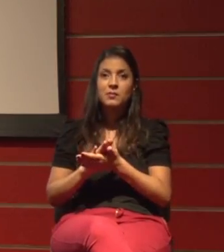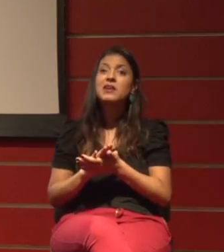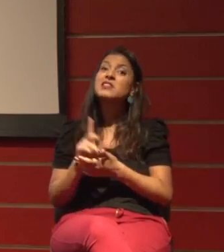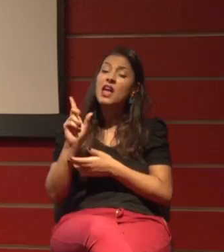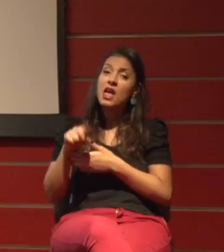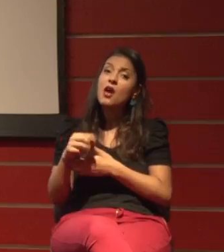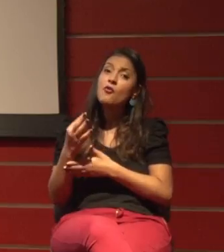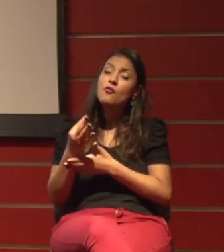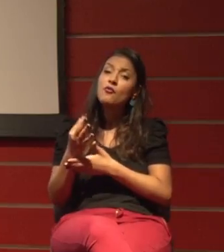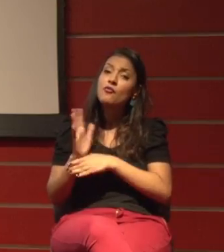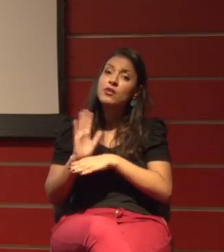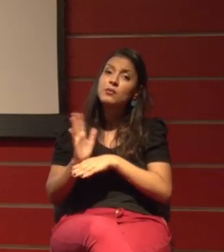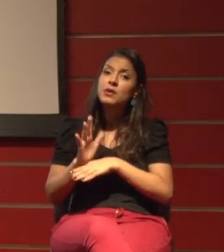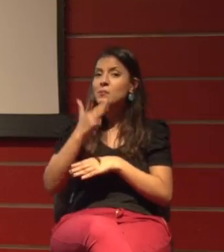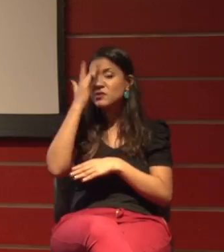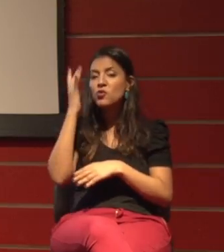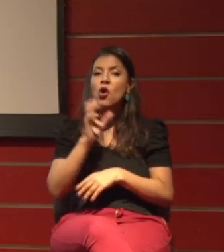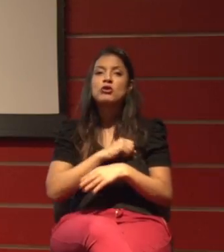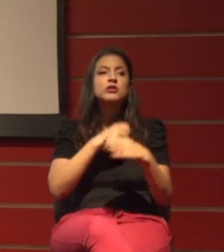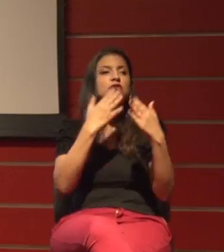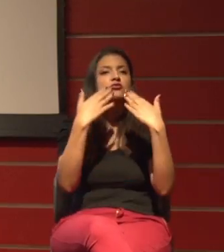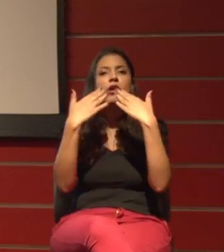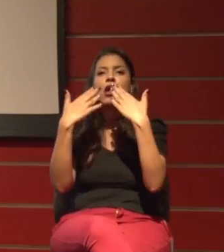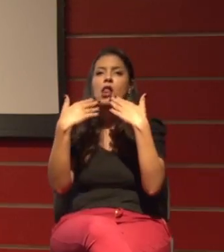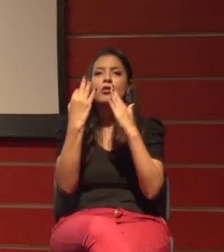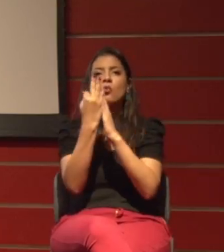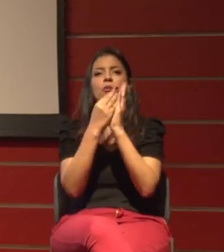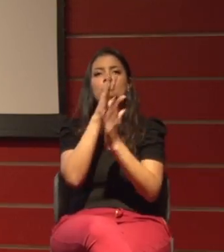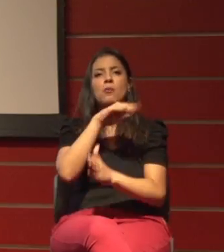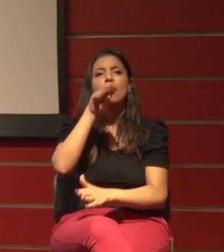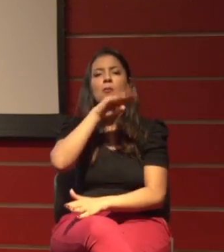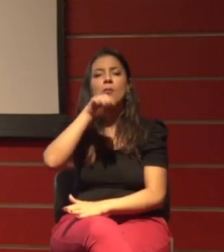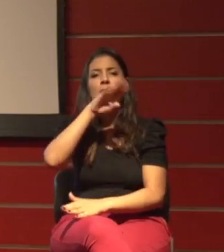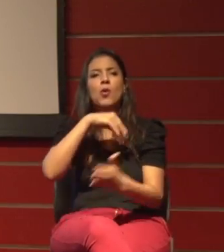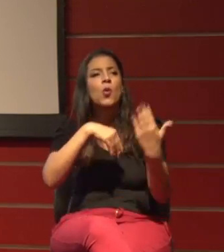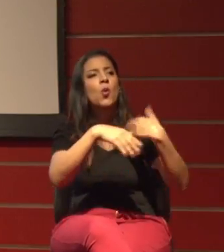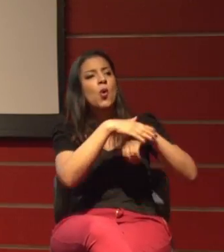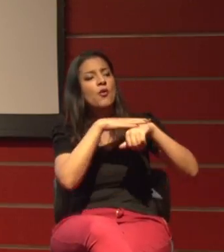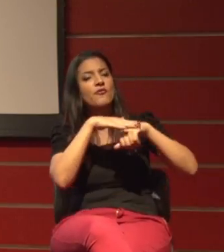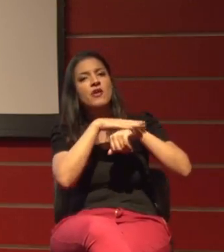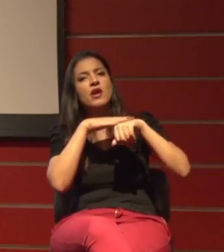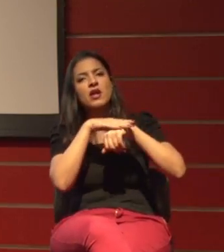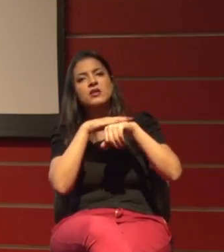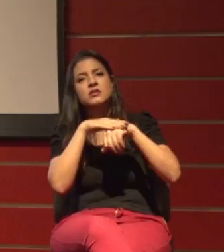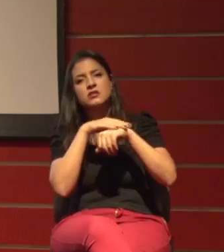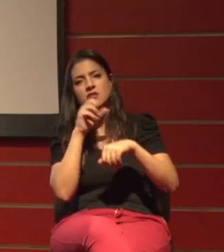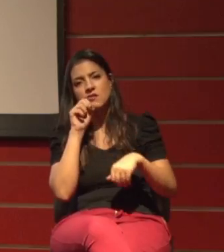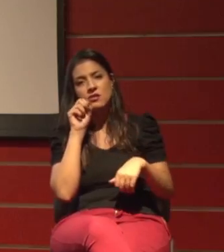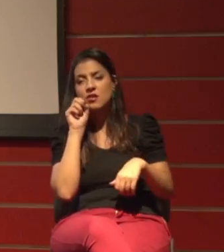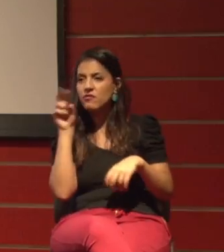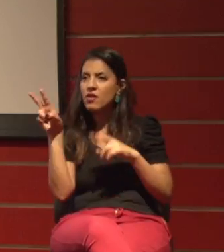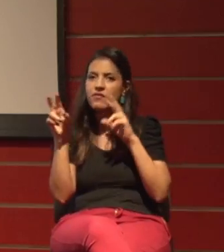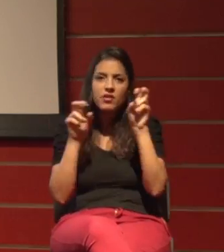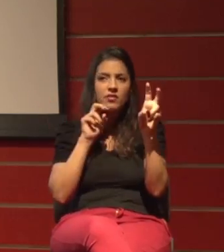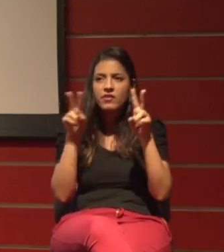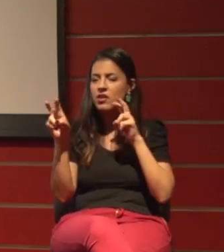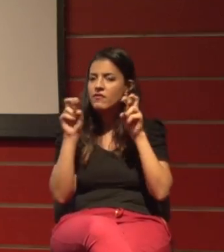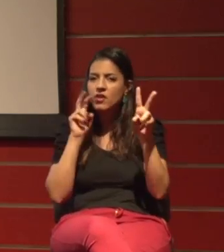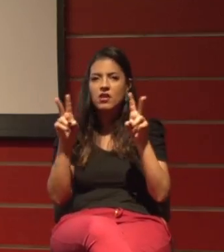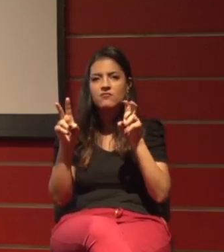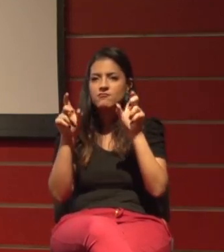texto é um filme de quem gosta de diálogo né um filme de quem gosta de de conversa e de ver eh personagens